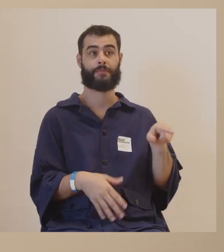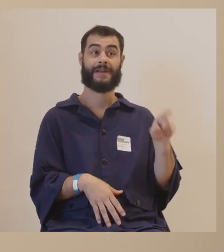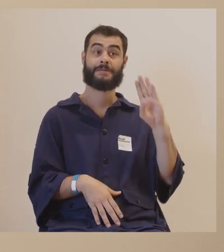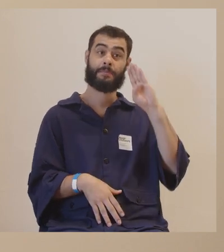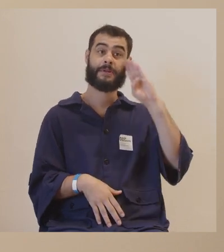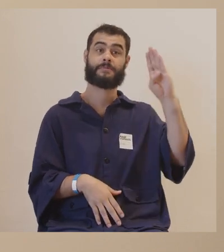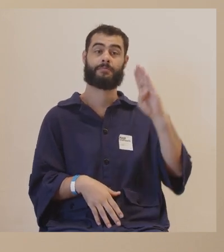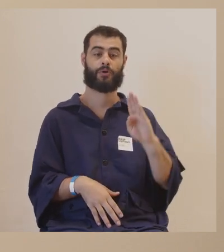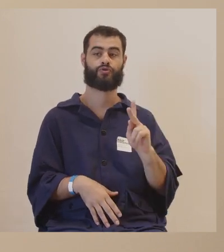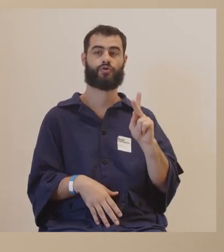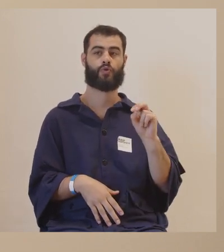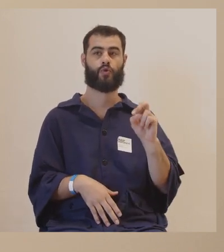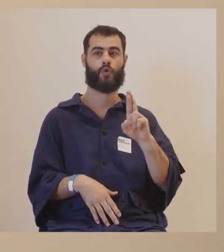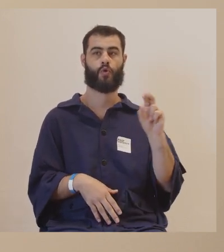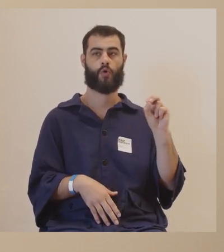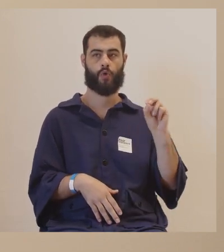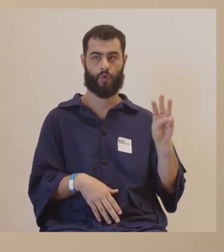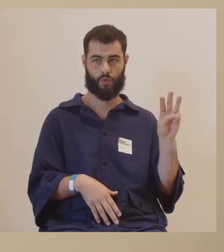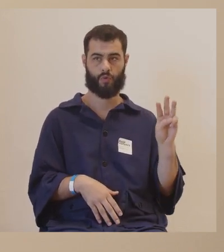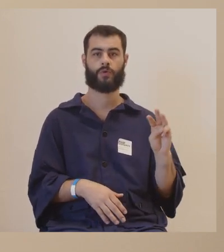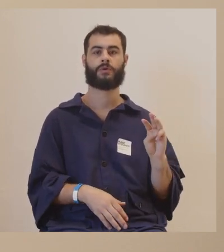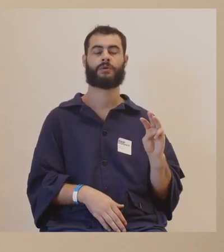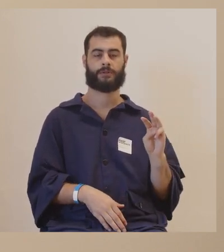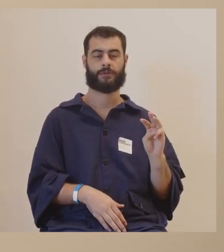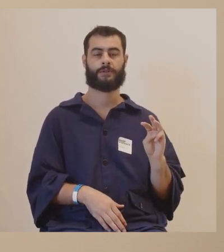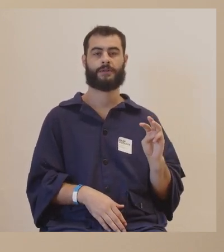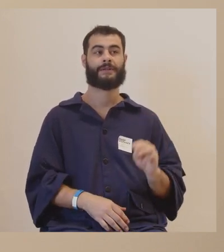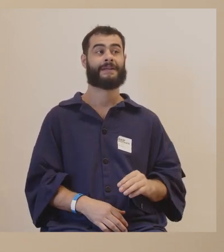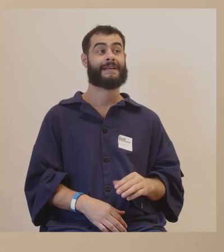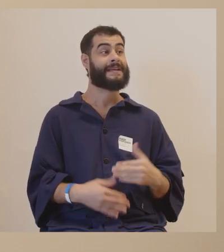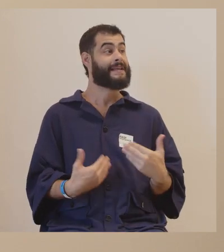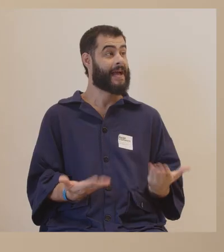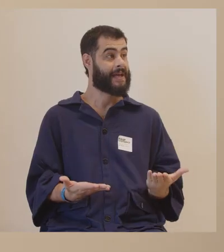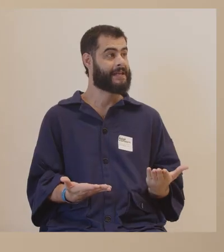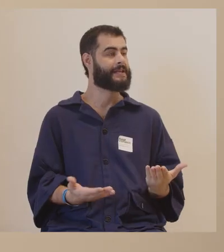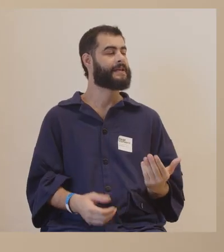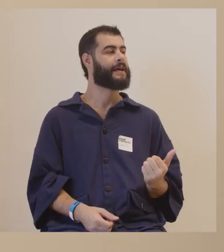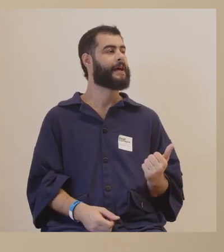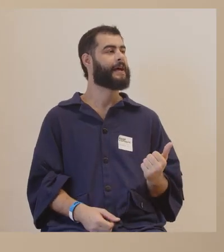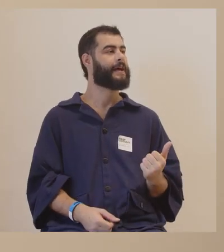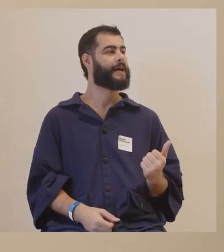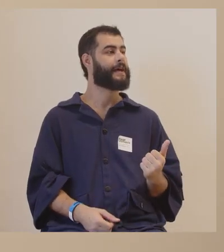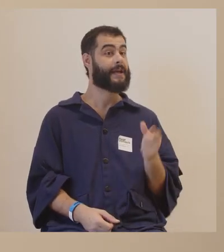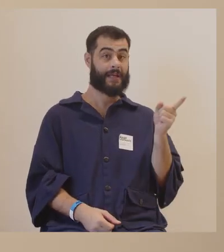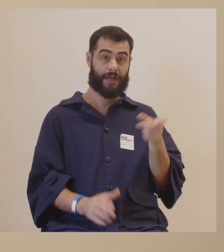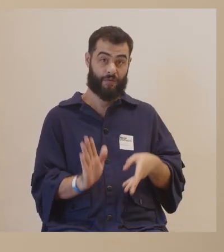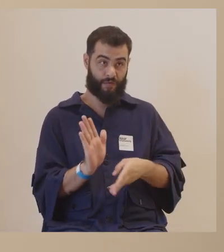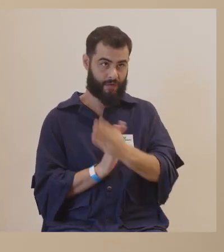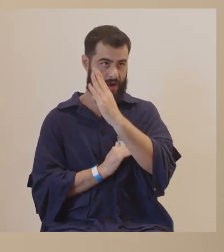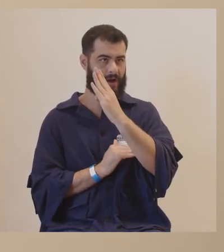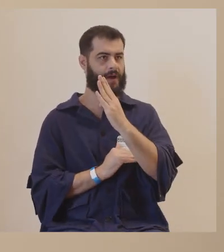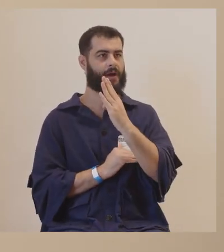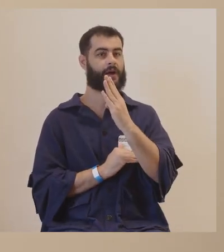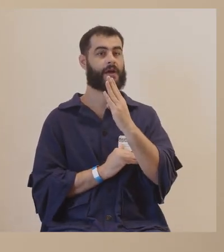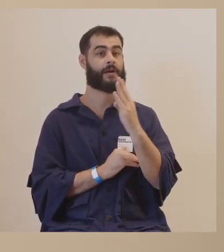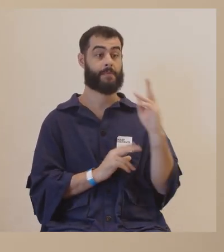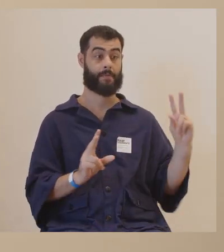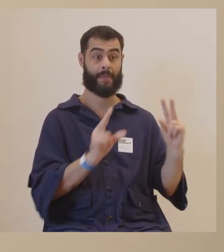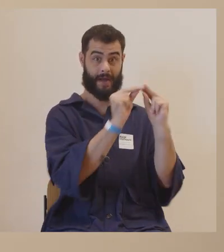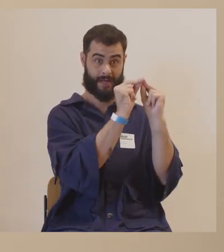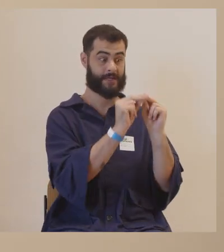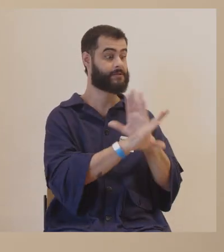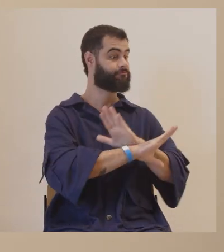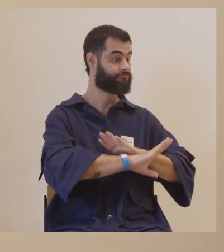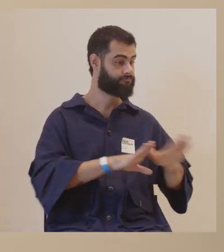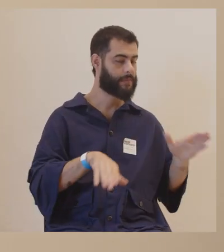para a formação do Monet quando ele chega em Paris. E ele vai, né, ele começa a sair de Paris